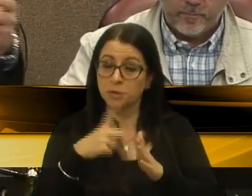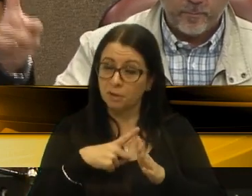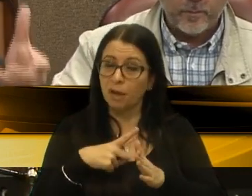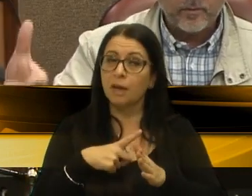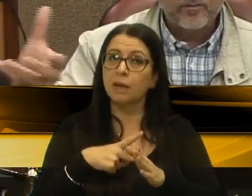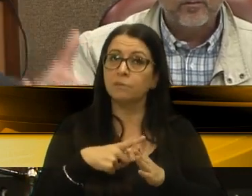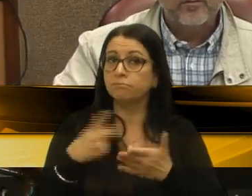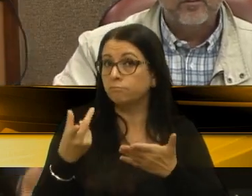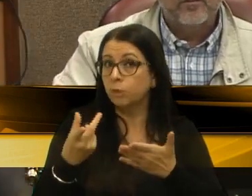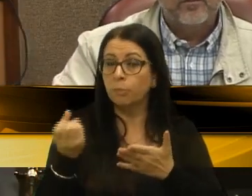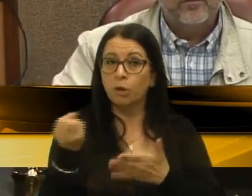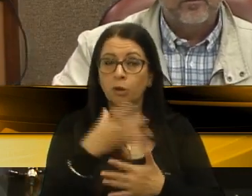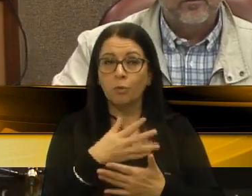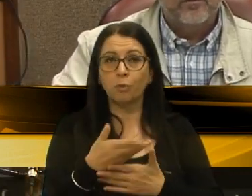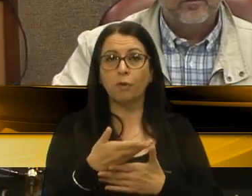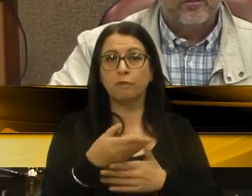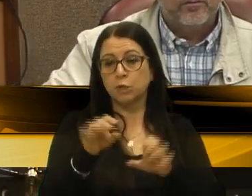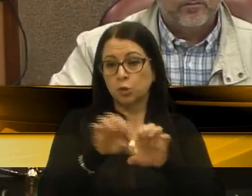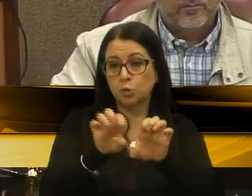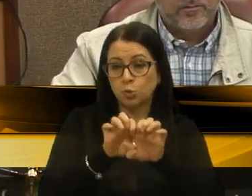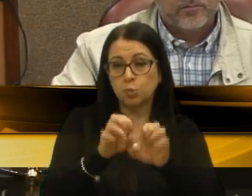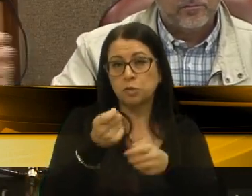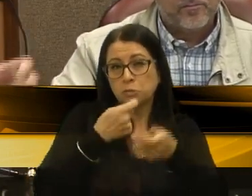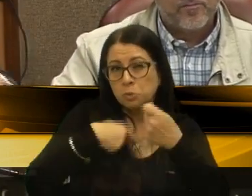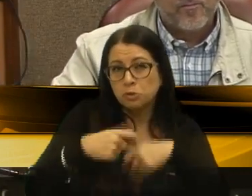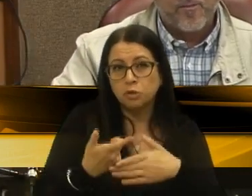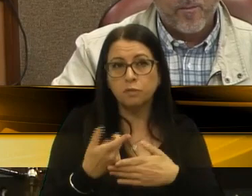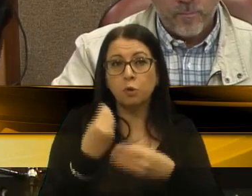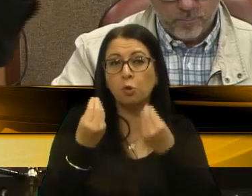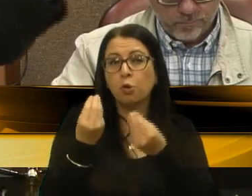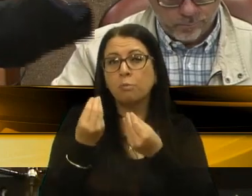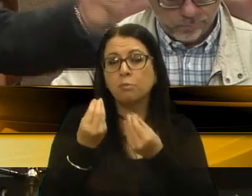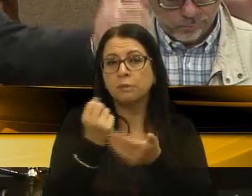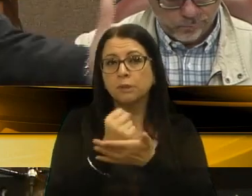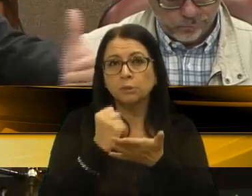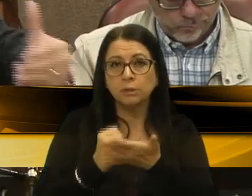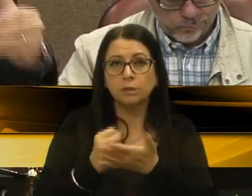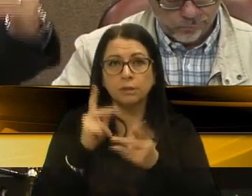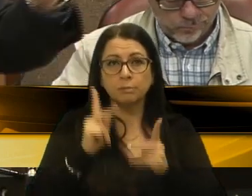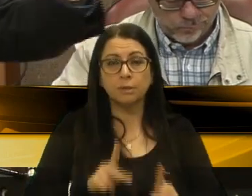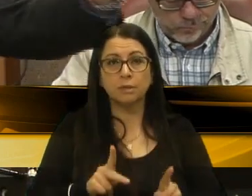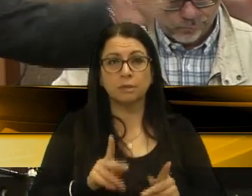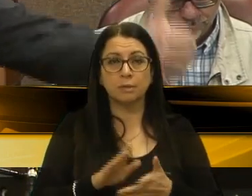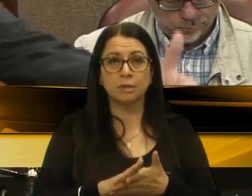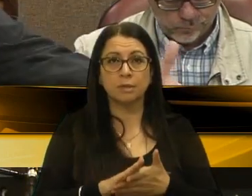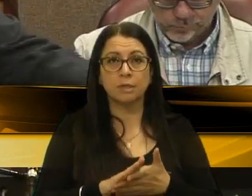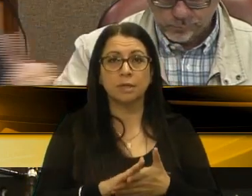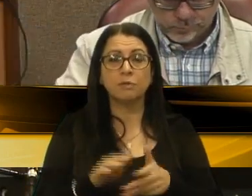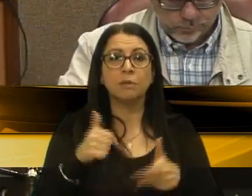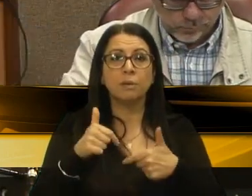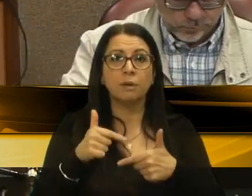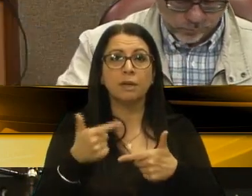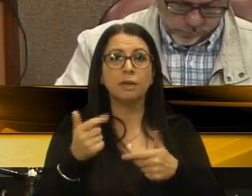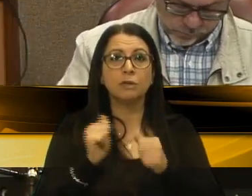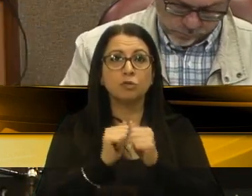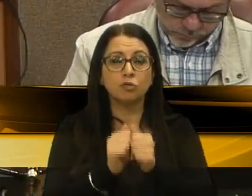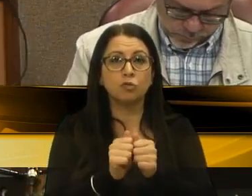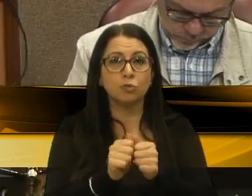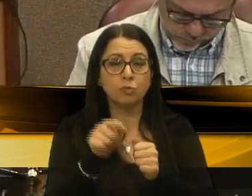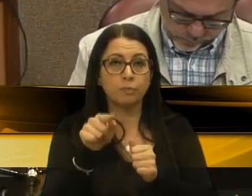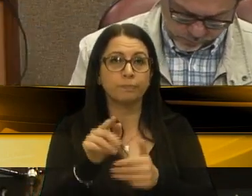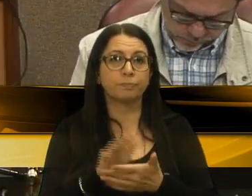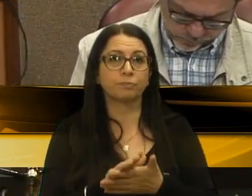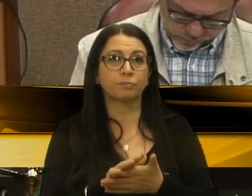uma minuta de uma nova estrutura administrativa? Como vai ser a contratação das pessoas que vão atuar, né, junto a